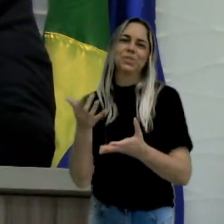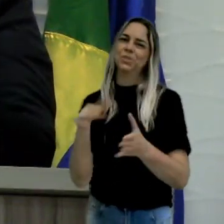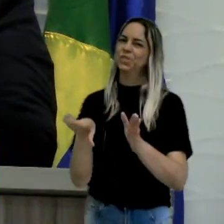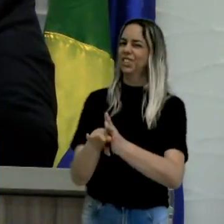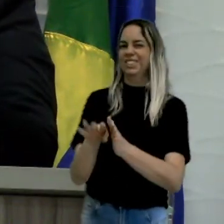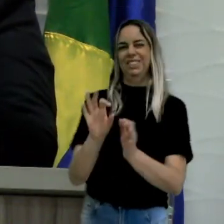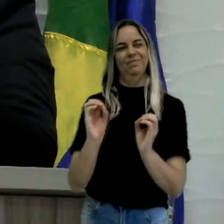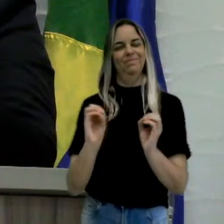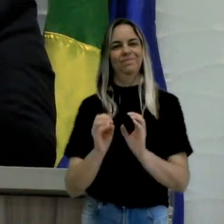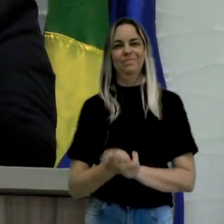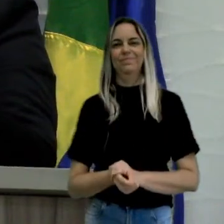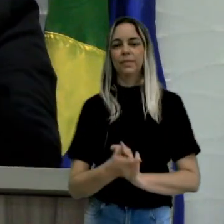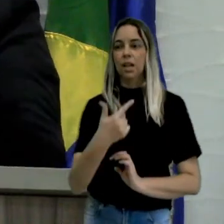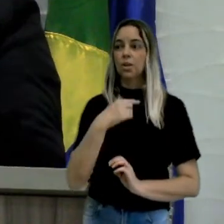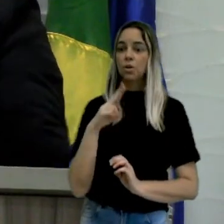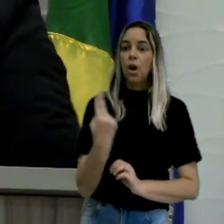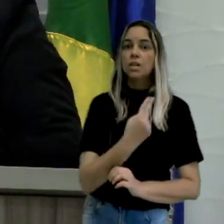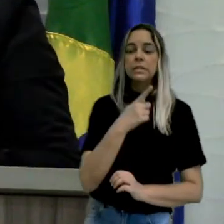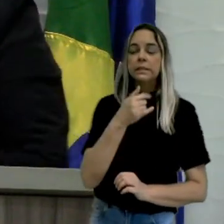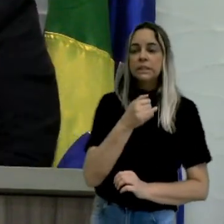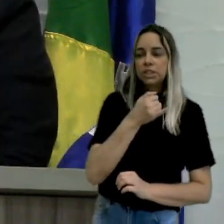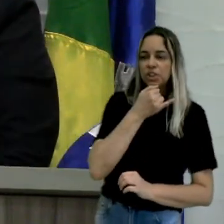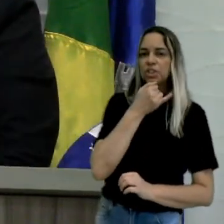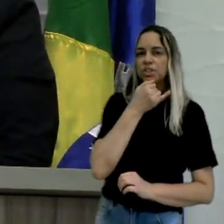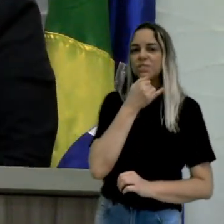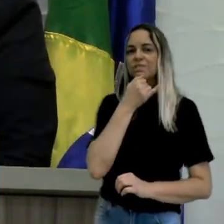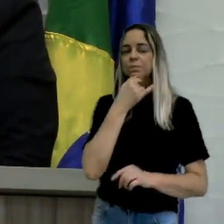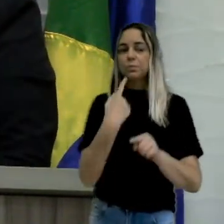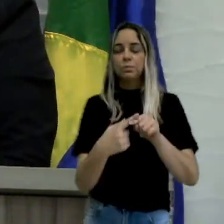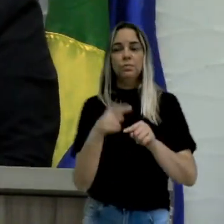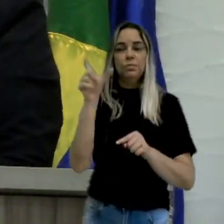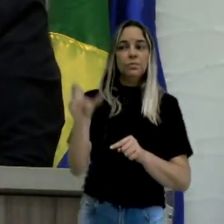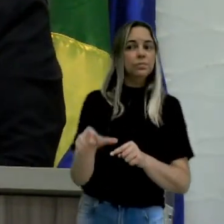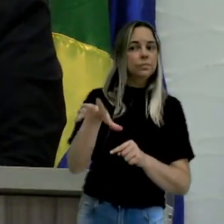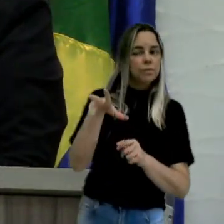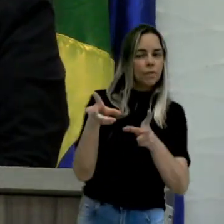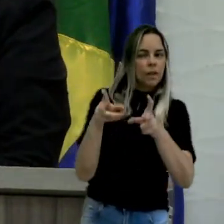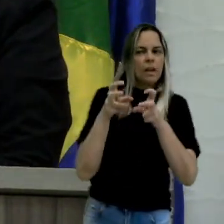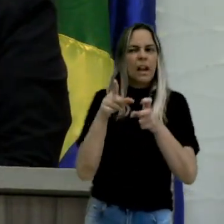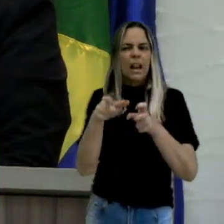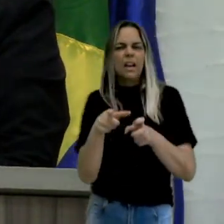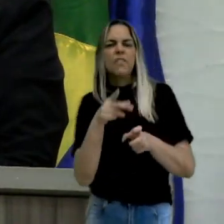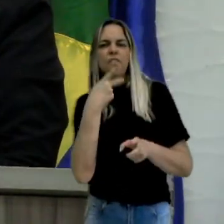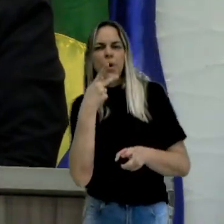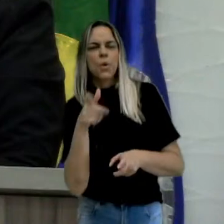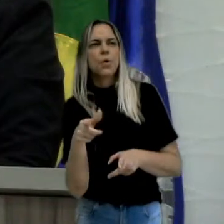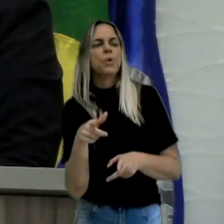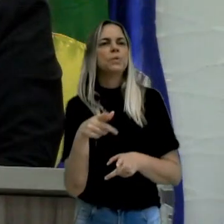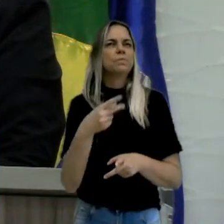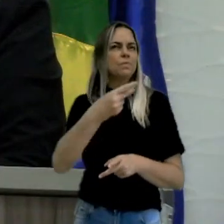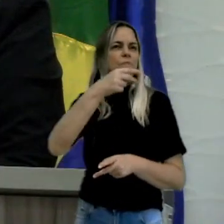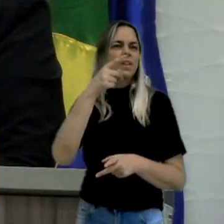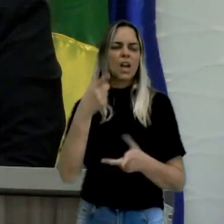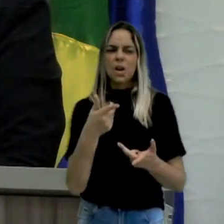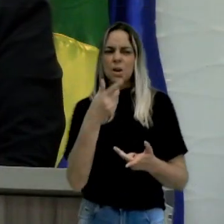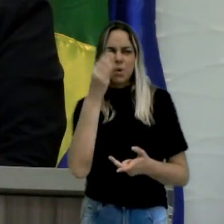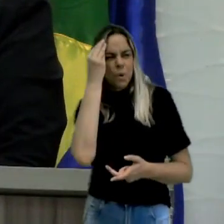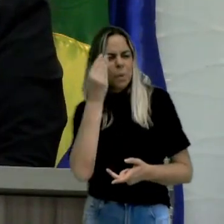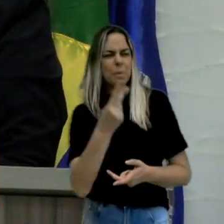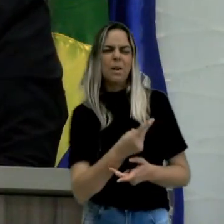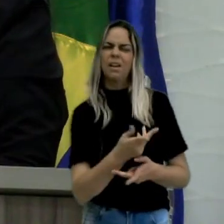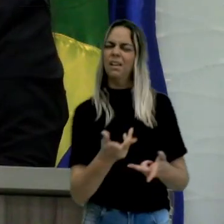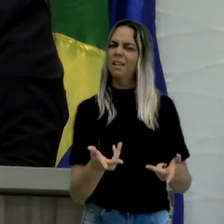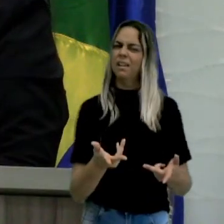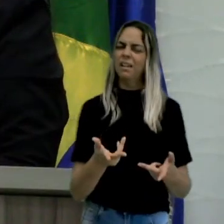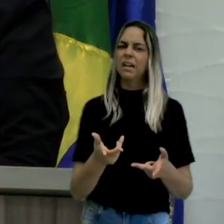um vereador vem aqui e bota a culpa de uma pessoa que não tem nada a ver. Faz mais de 30 anos, minha gente, que tem esse problema aqui de Compesa. Eu